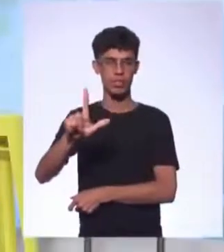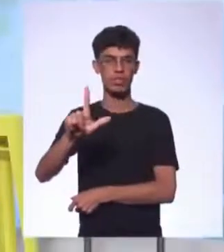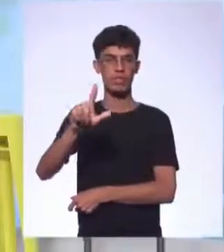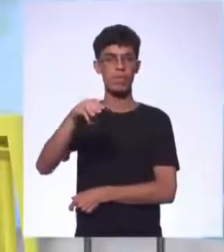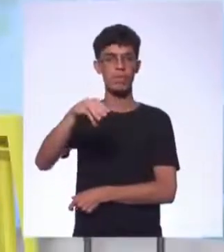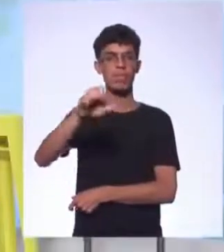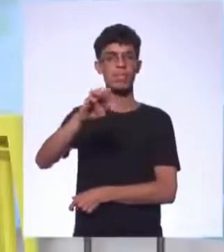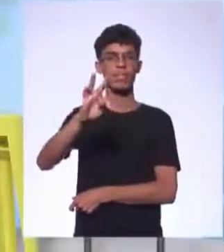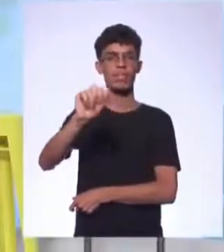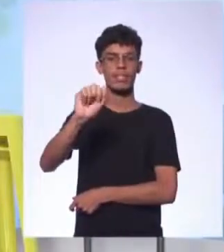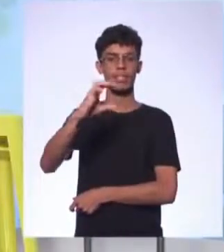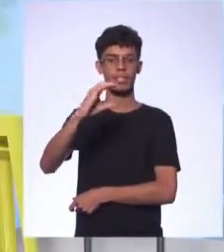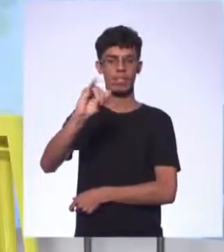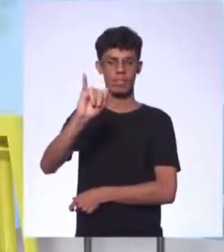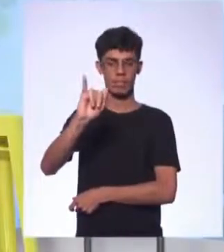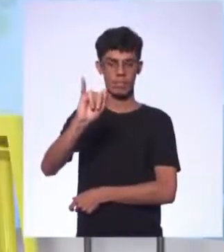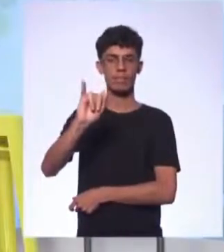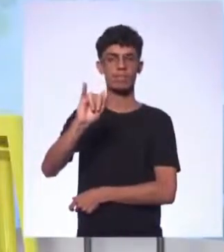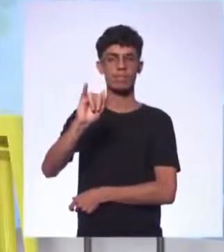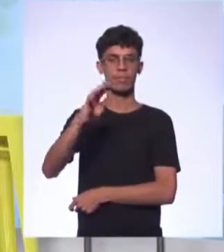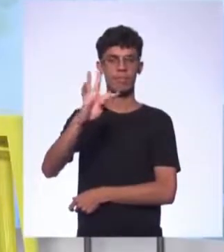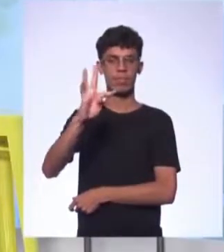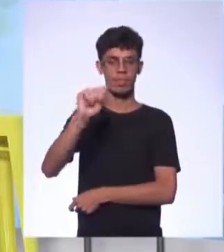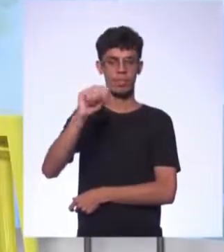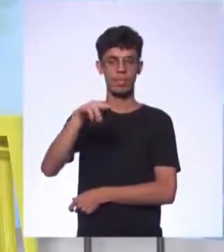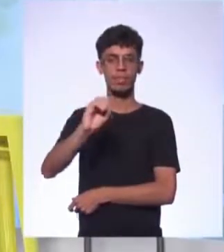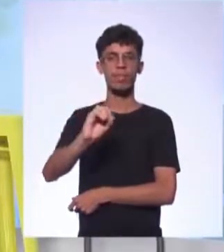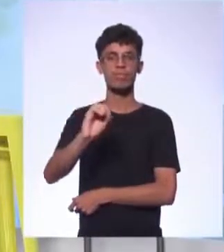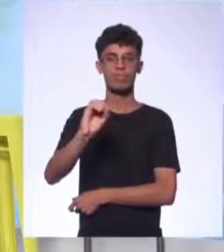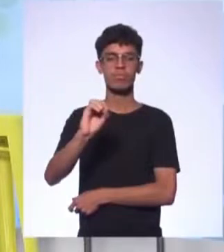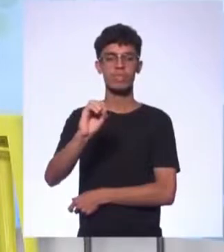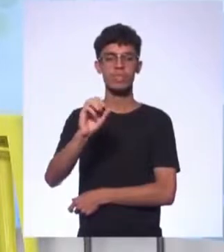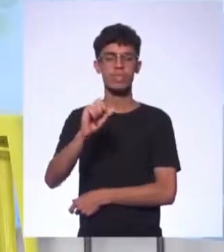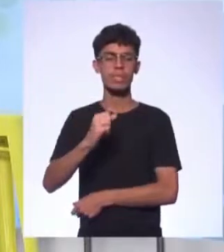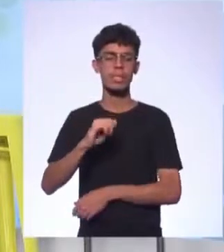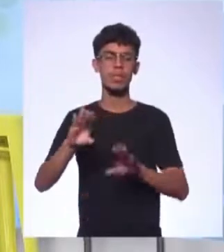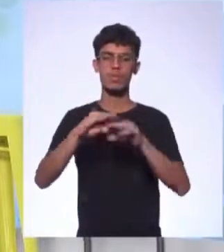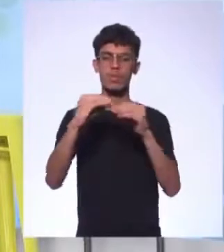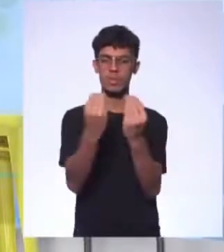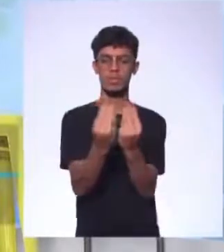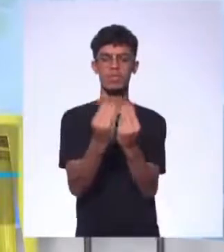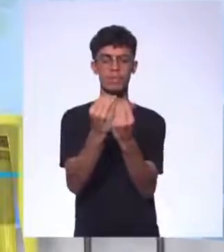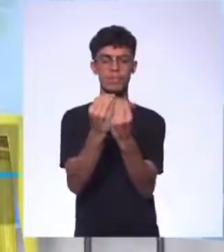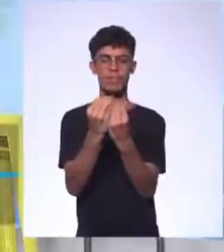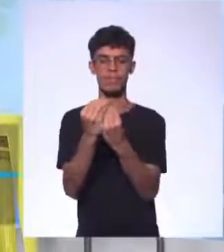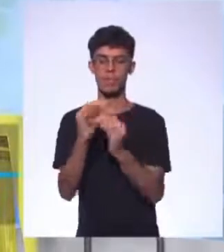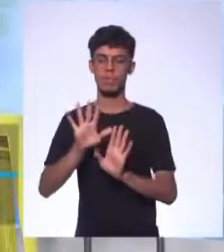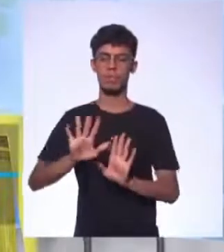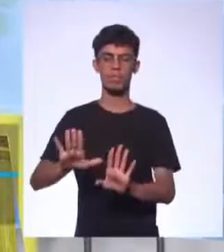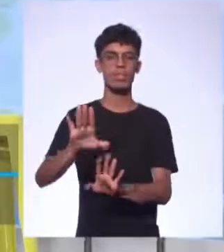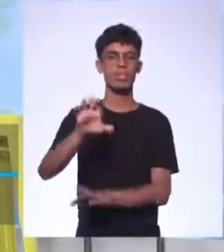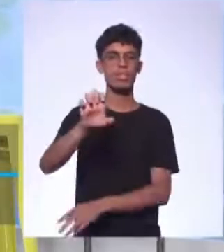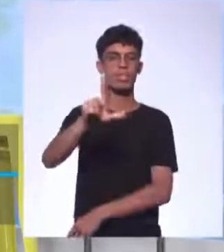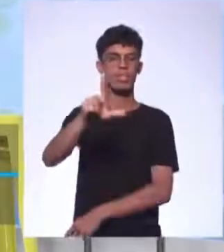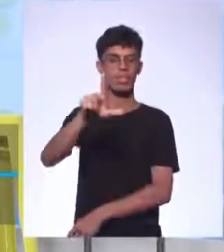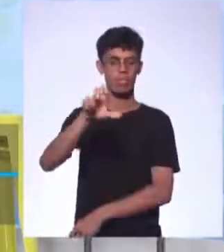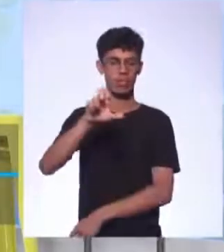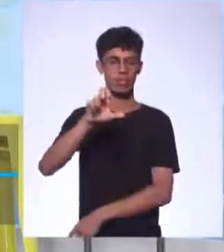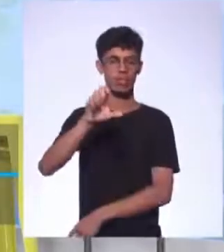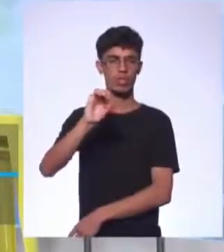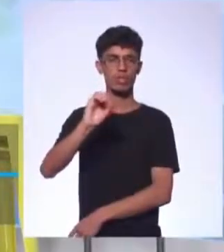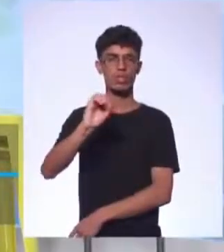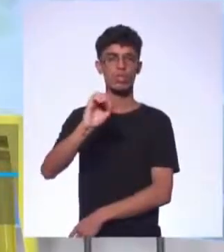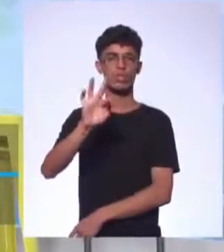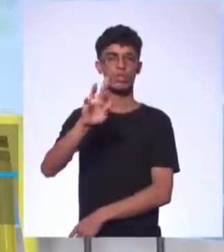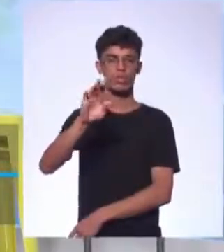metilmercaptano, que eles ajudam na decomposição de substâncias que contêm enxofre, como, por exemplo, os alimentos que